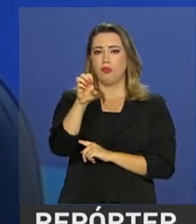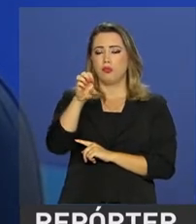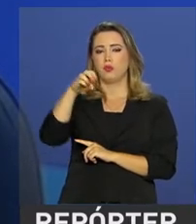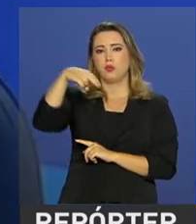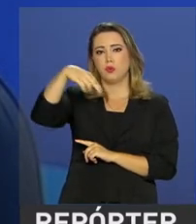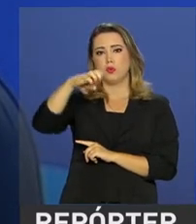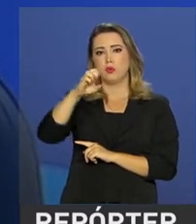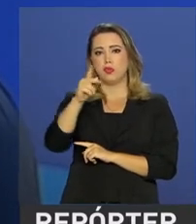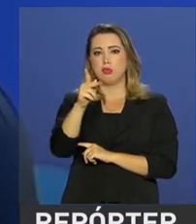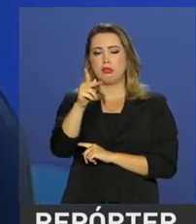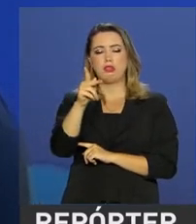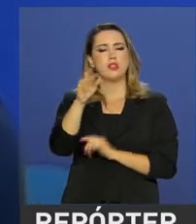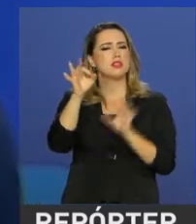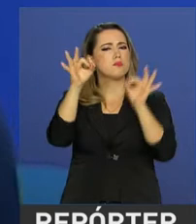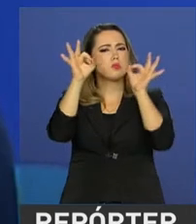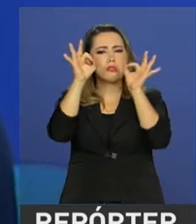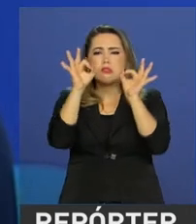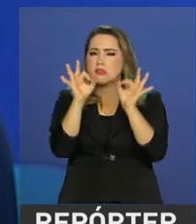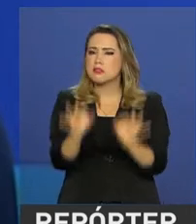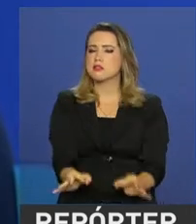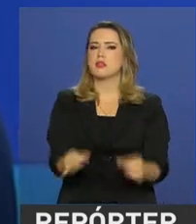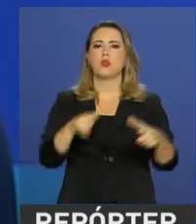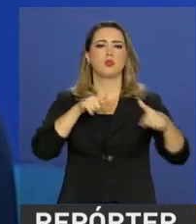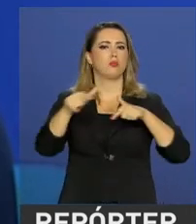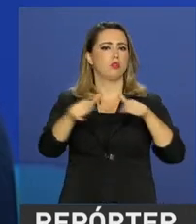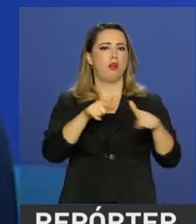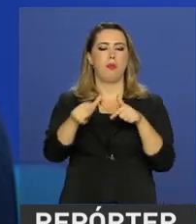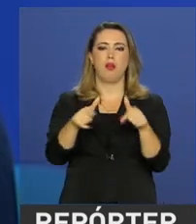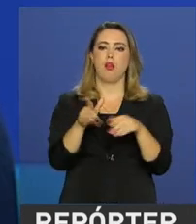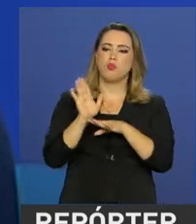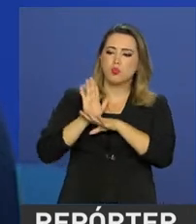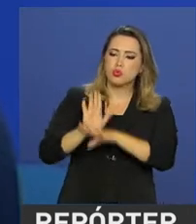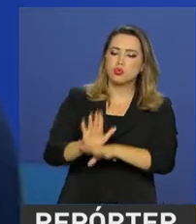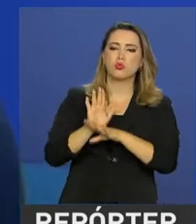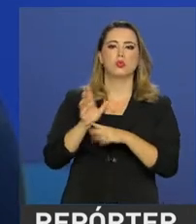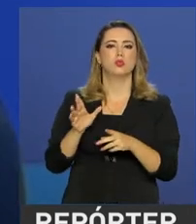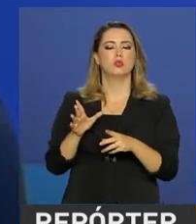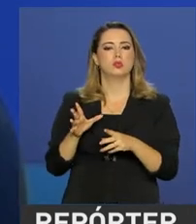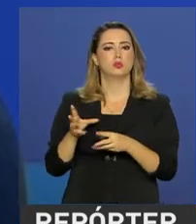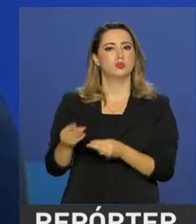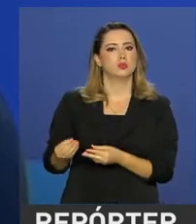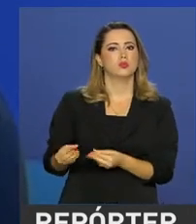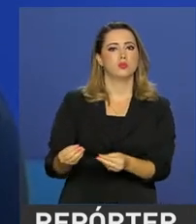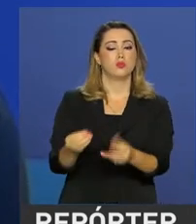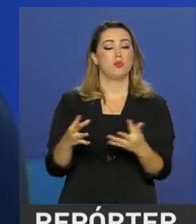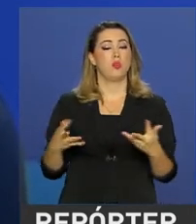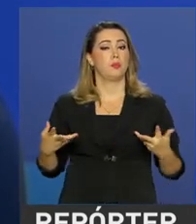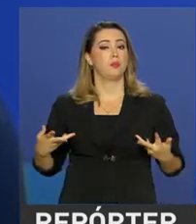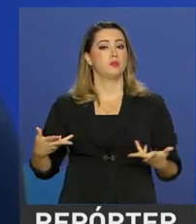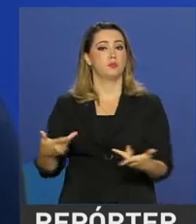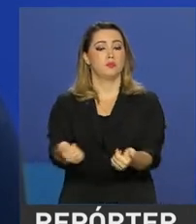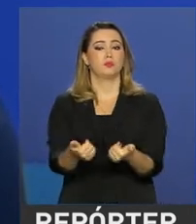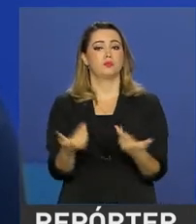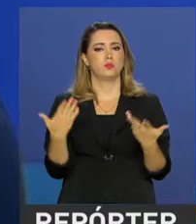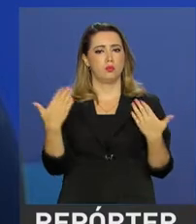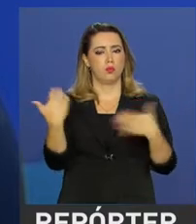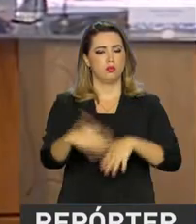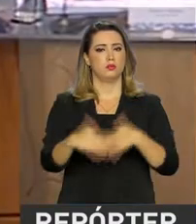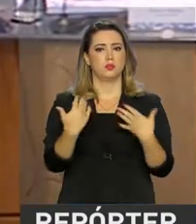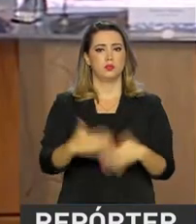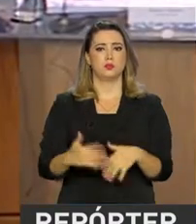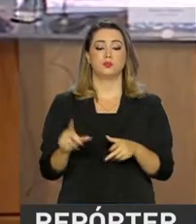atuação impecável e muito competente e que contribuíram para o êxito do